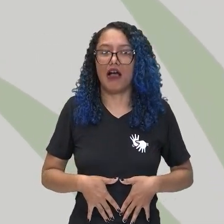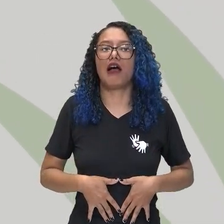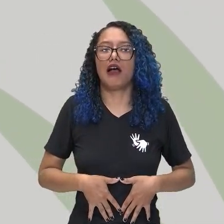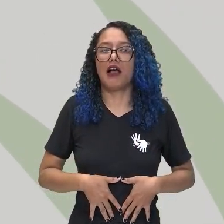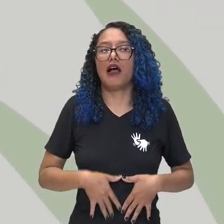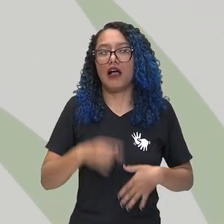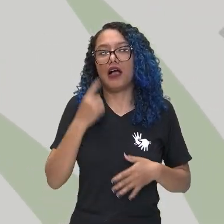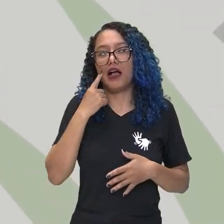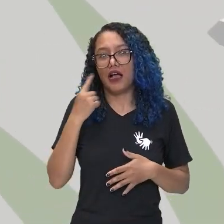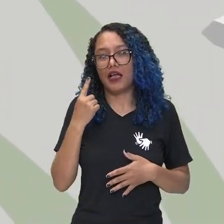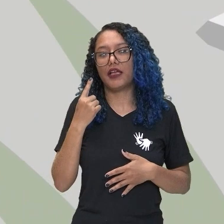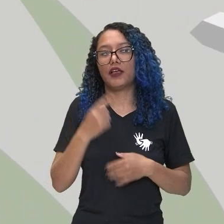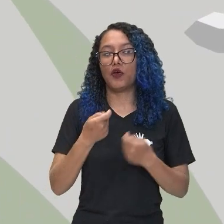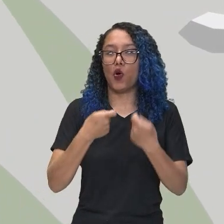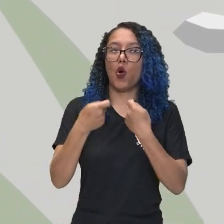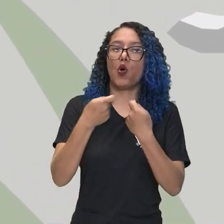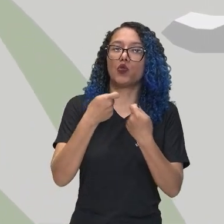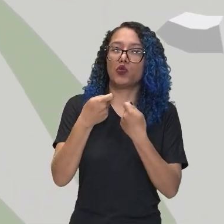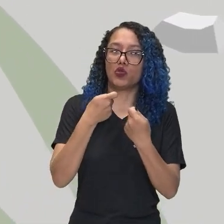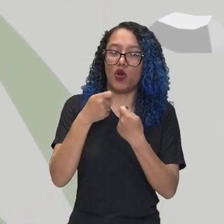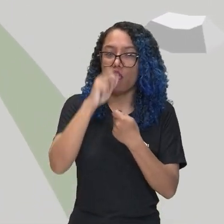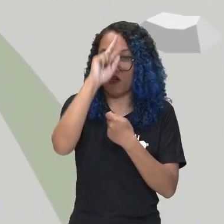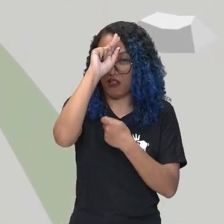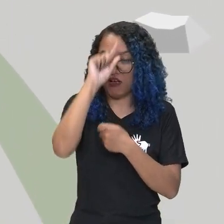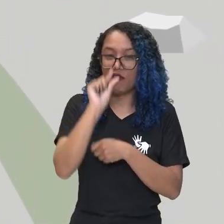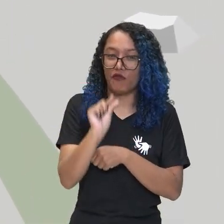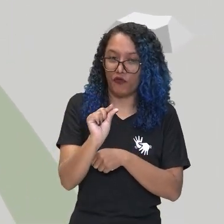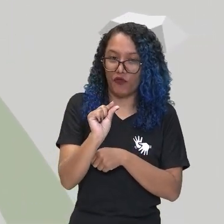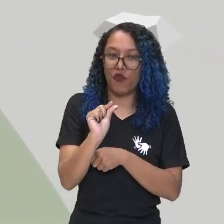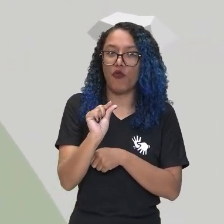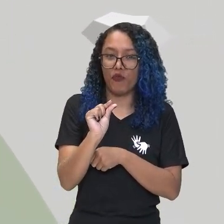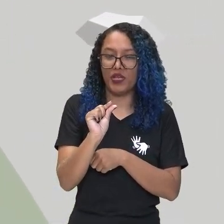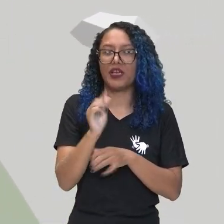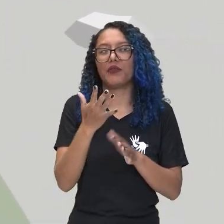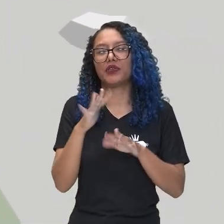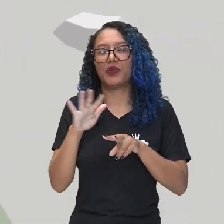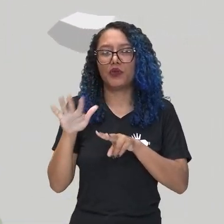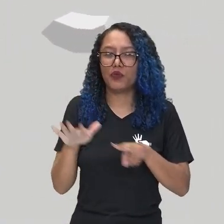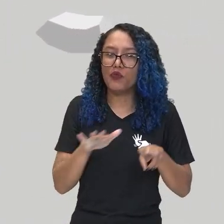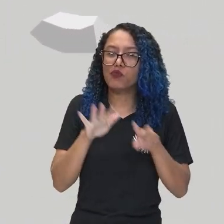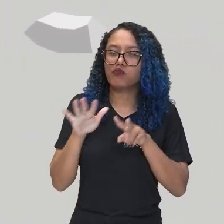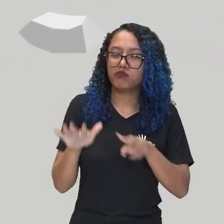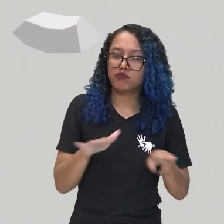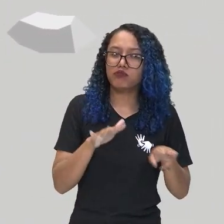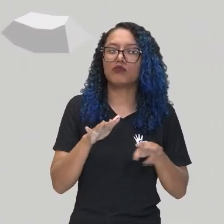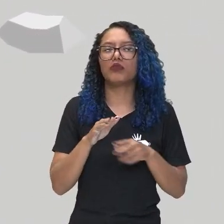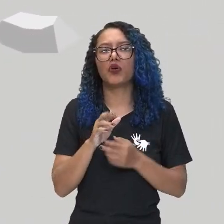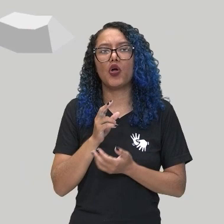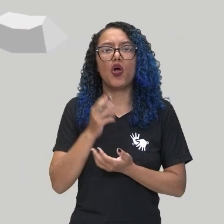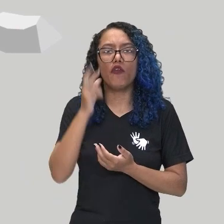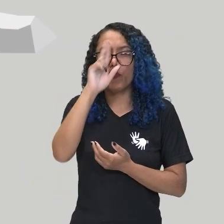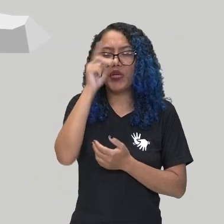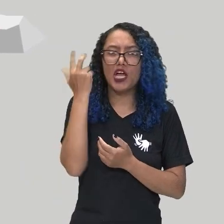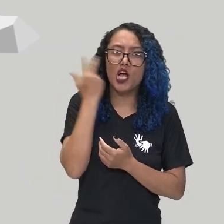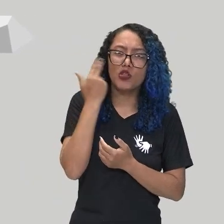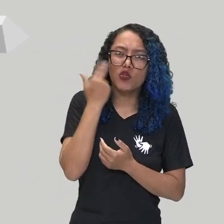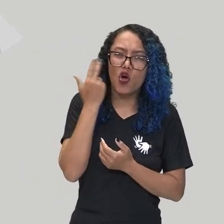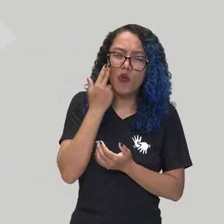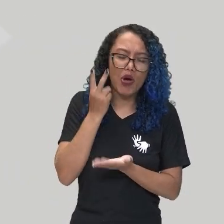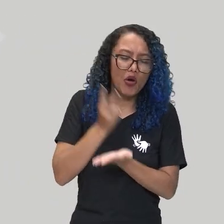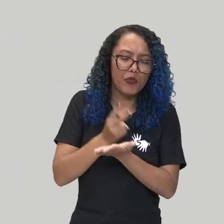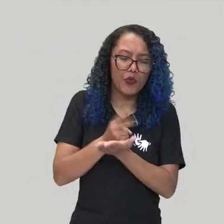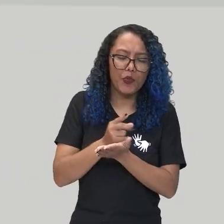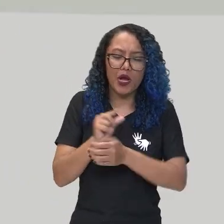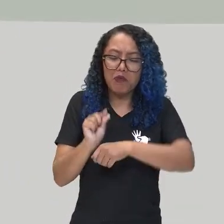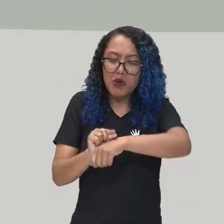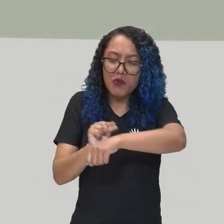inseto sem causar sua morte. Durante 1 ou 2 semanas, a formiga segue exercendo suas funções no ninho.